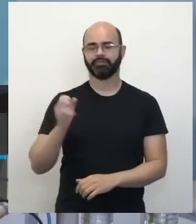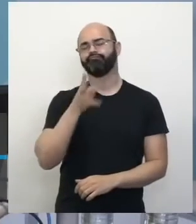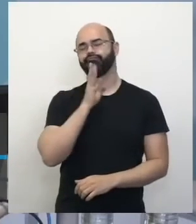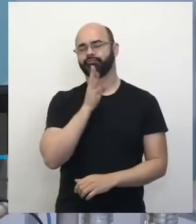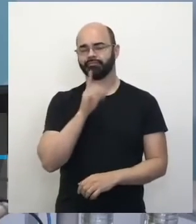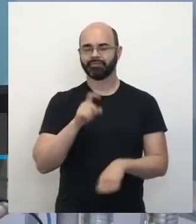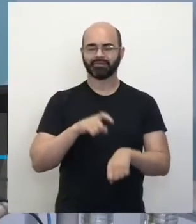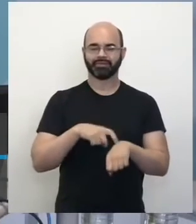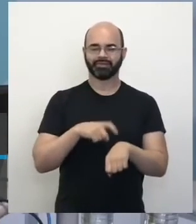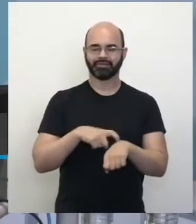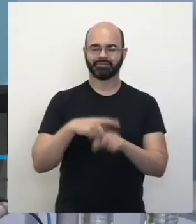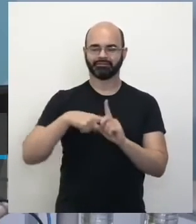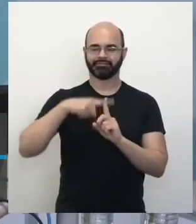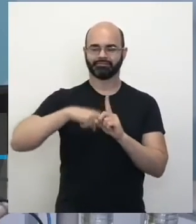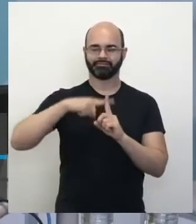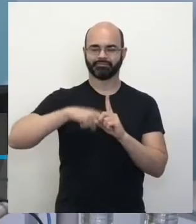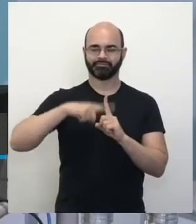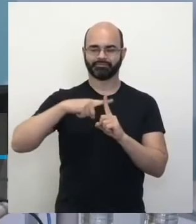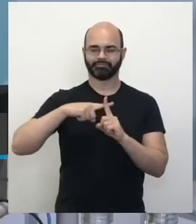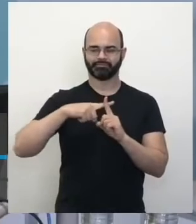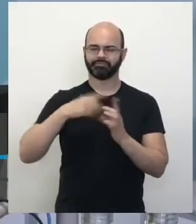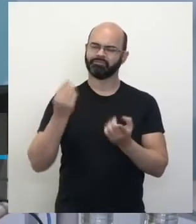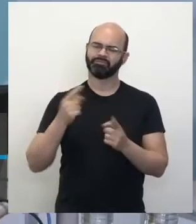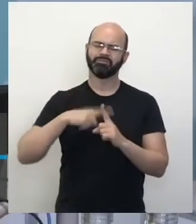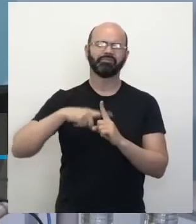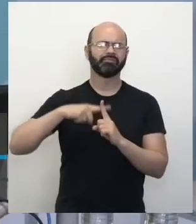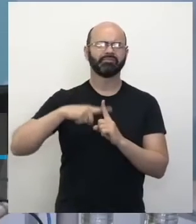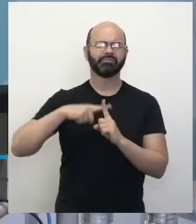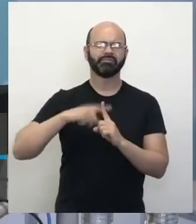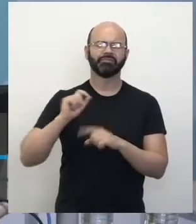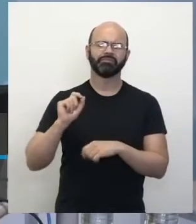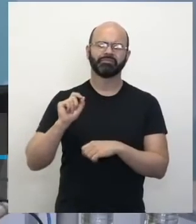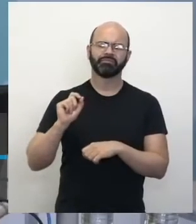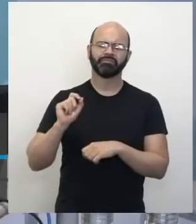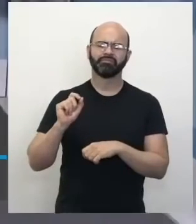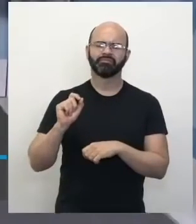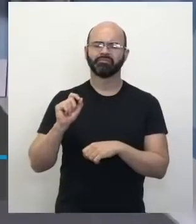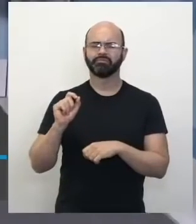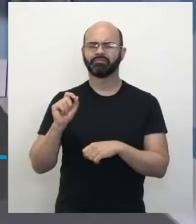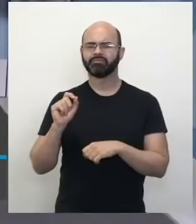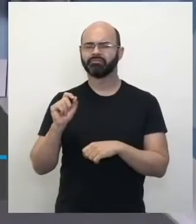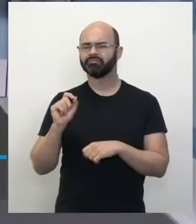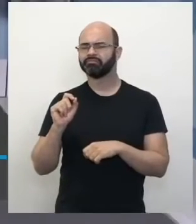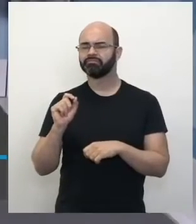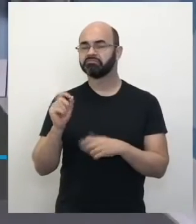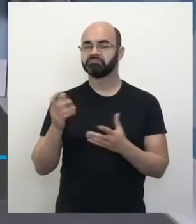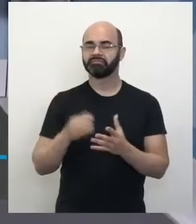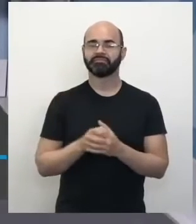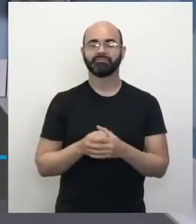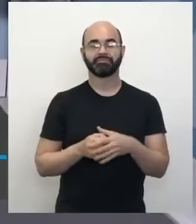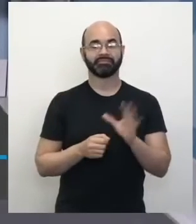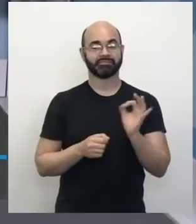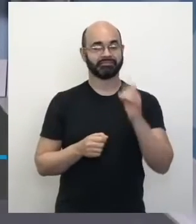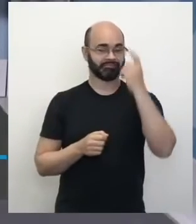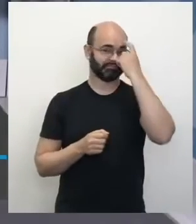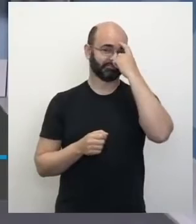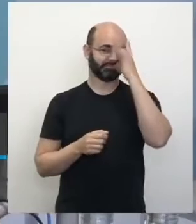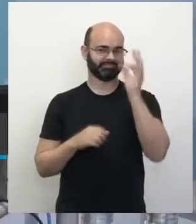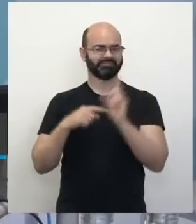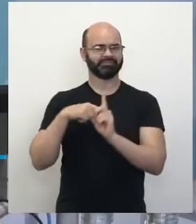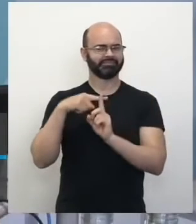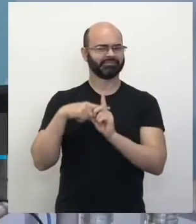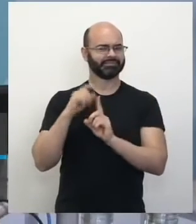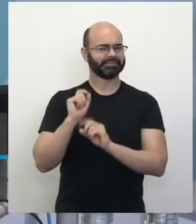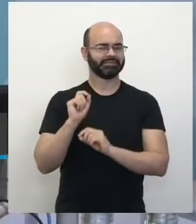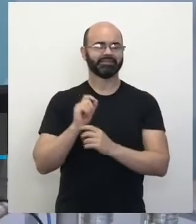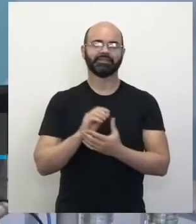a temperatura. Legal. O que serve para medir a temperatura, né? Boa pergunta, né? Muitos aqui,